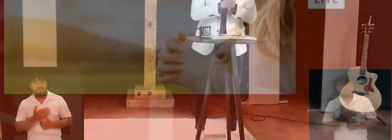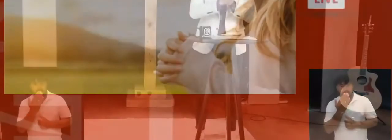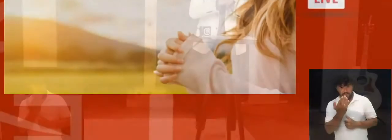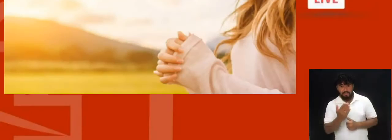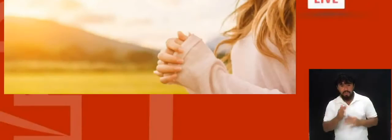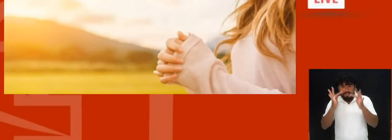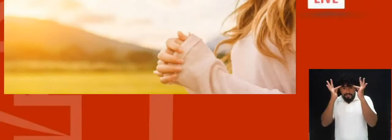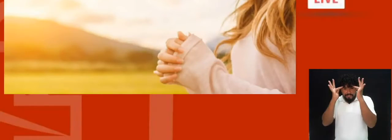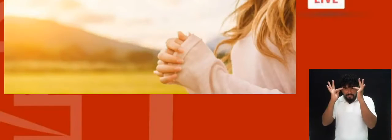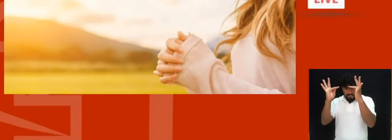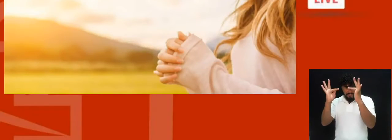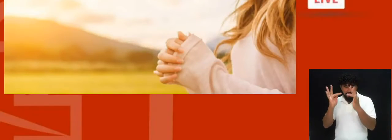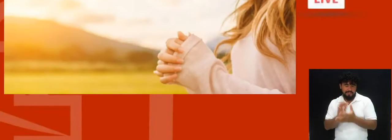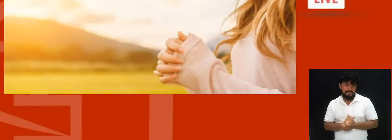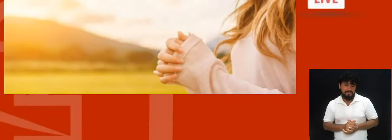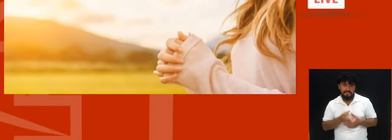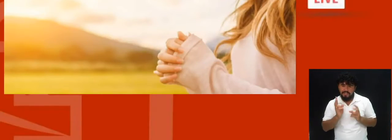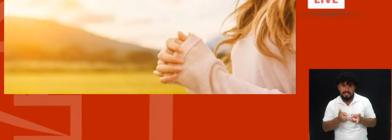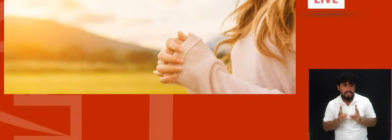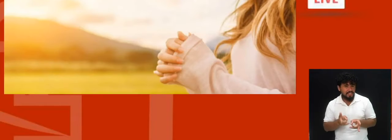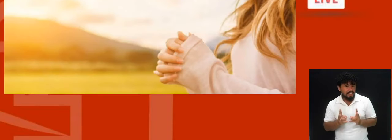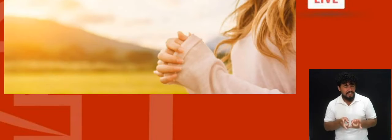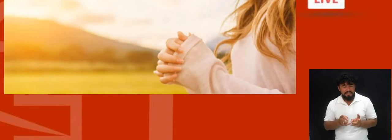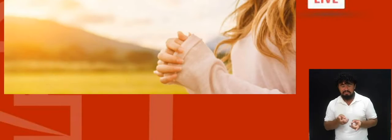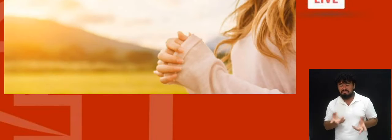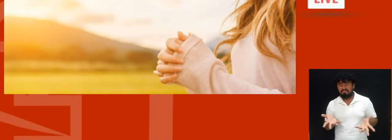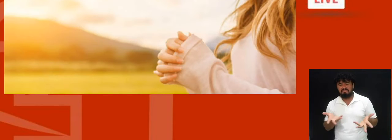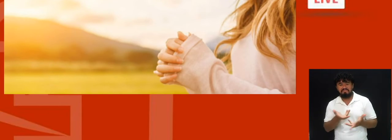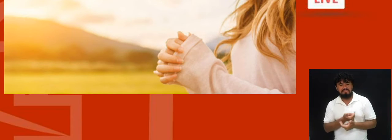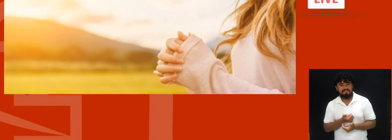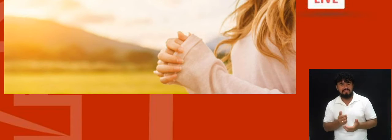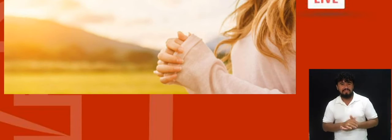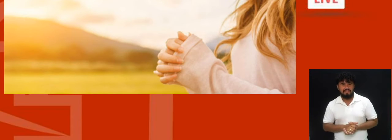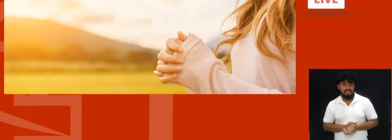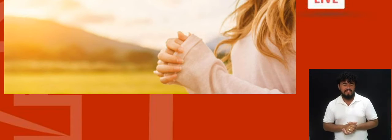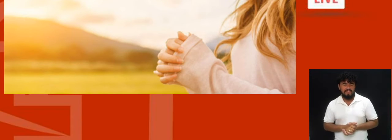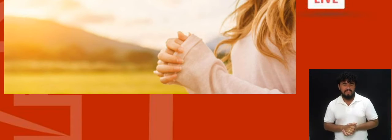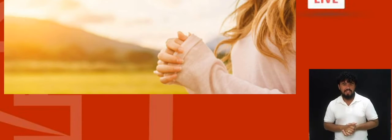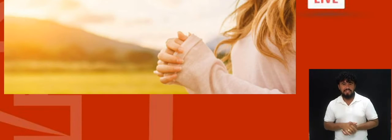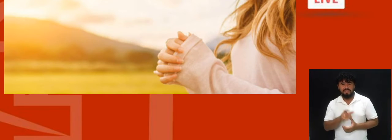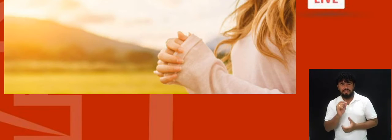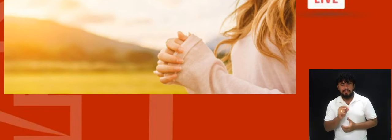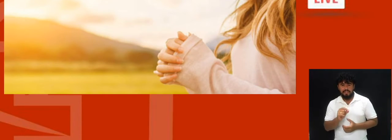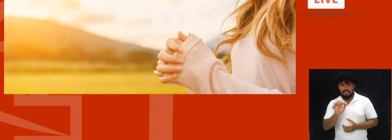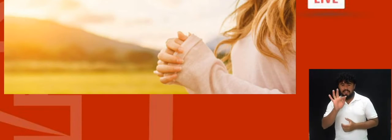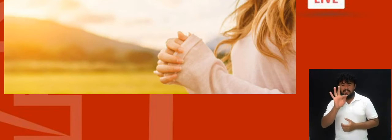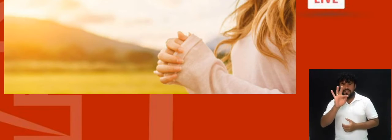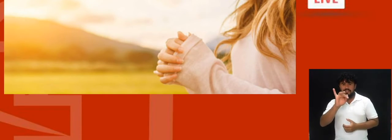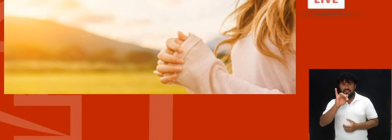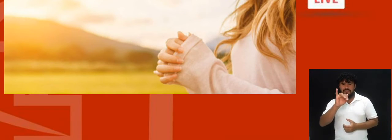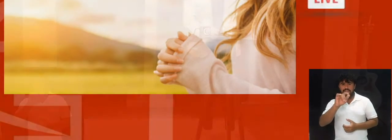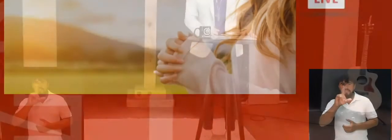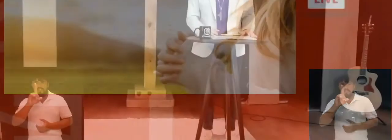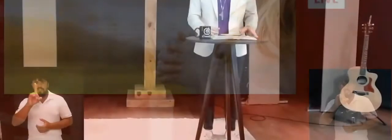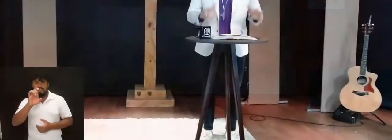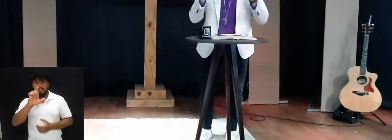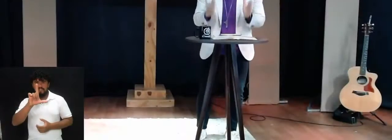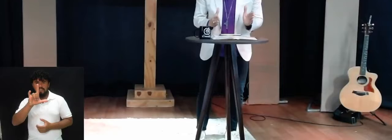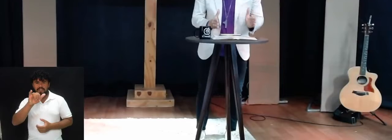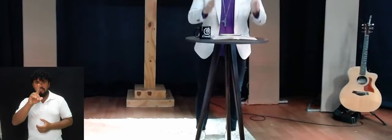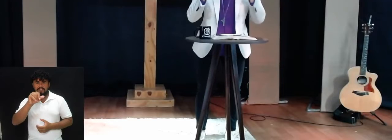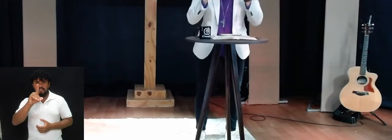fidelidade, ela fará toda a diferença. A palavra é fidelidade.